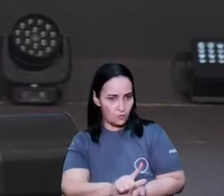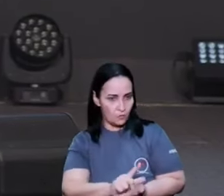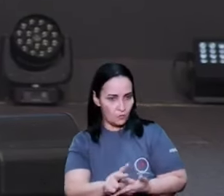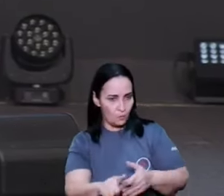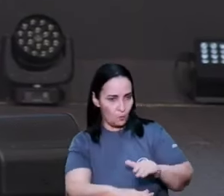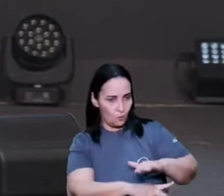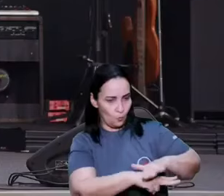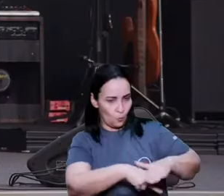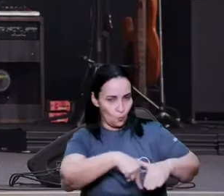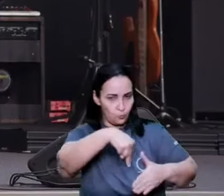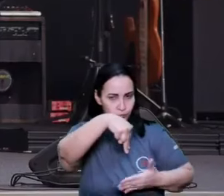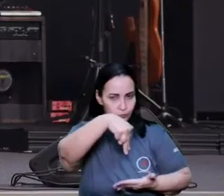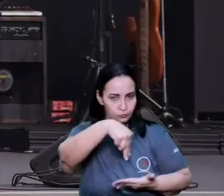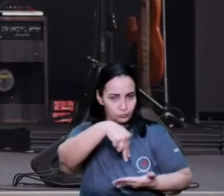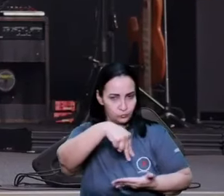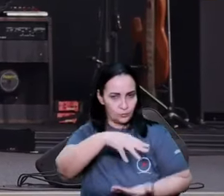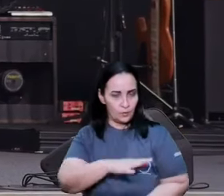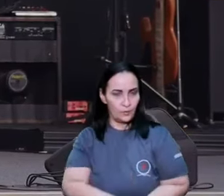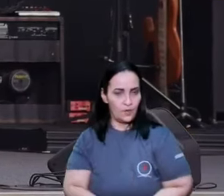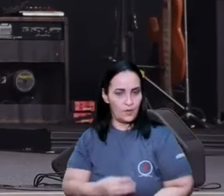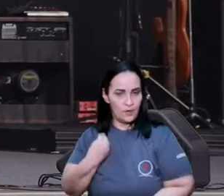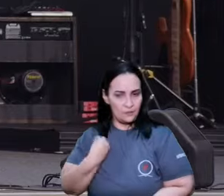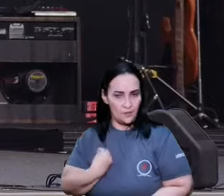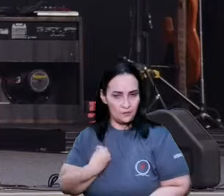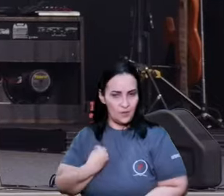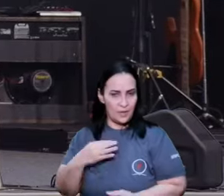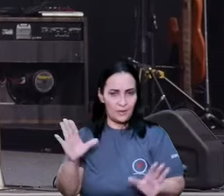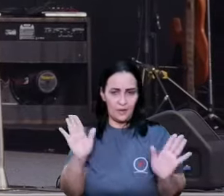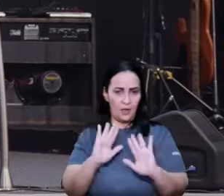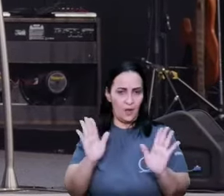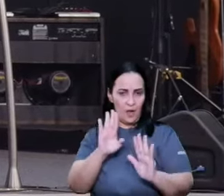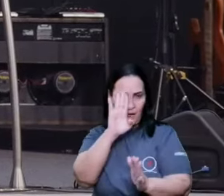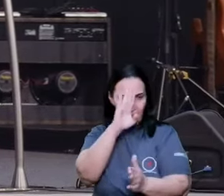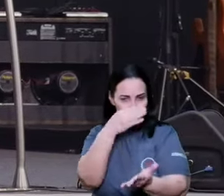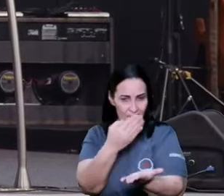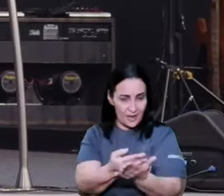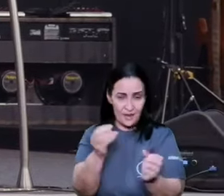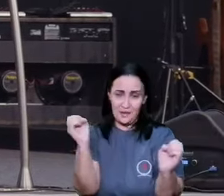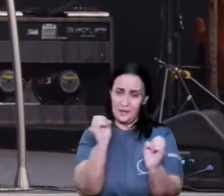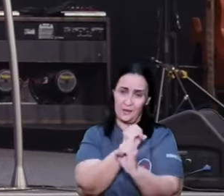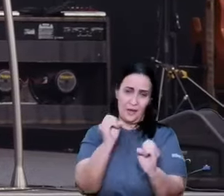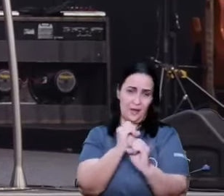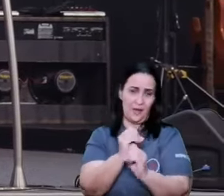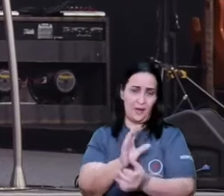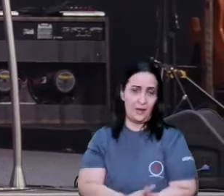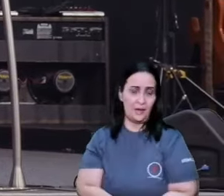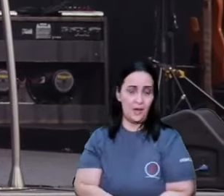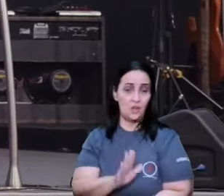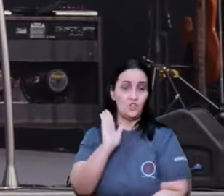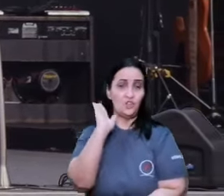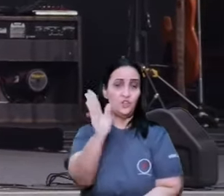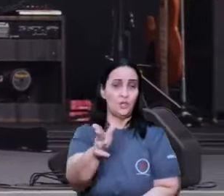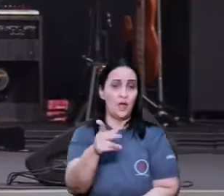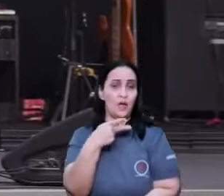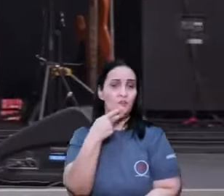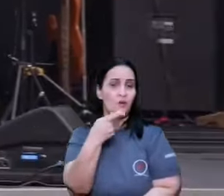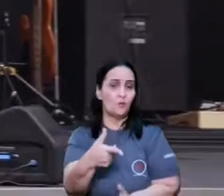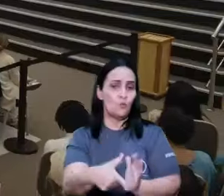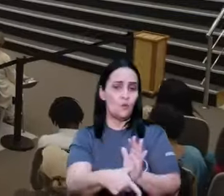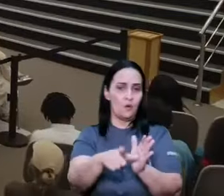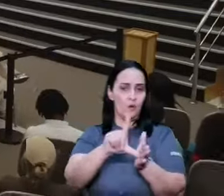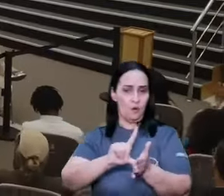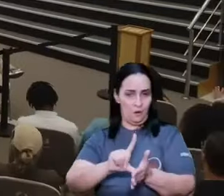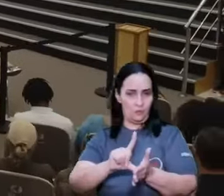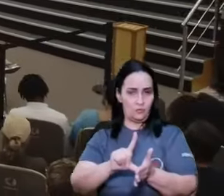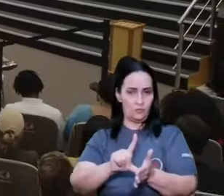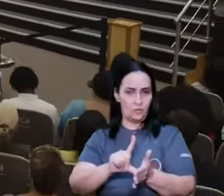vivia a palavra não vivia a promessa mas já tava liberado há de ressuscitar há de ressuscitar não não dê glória